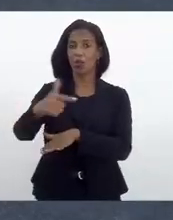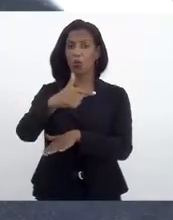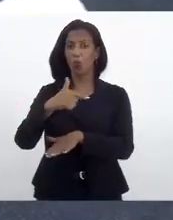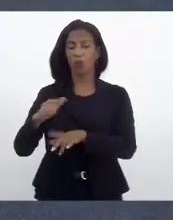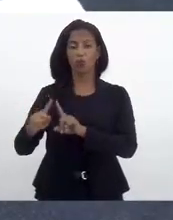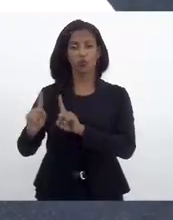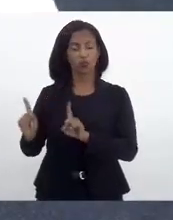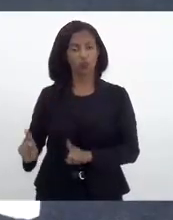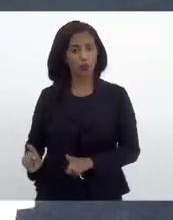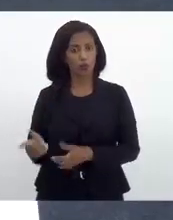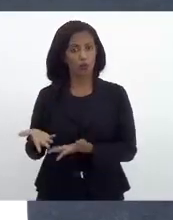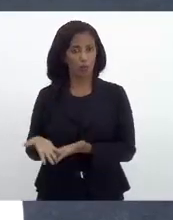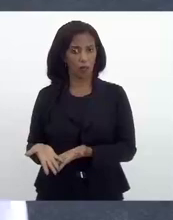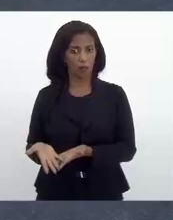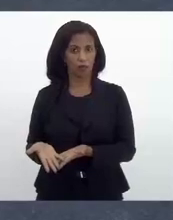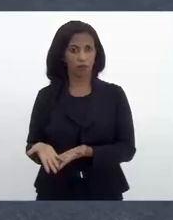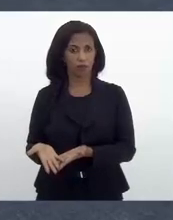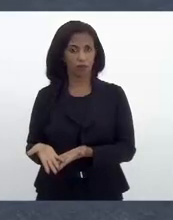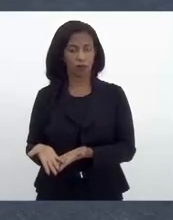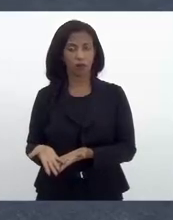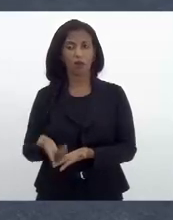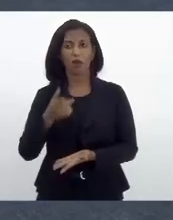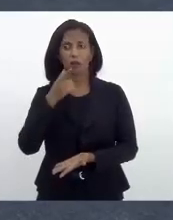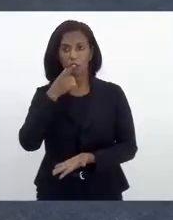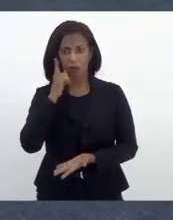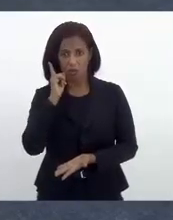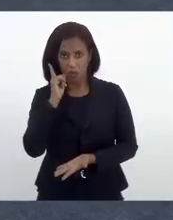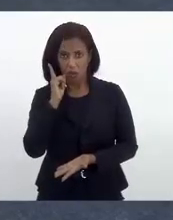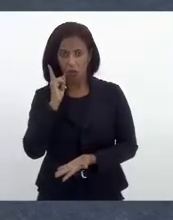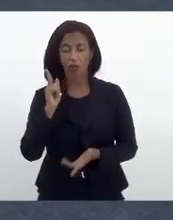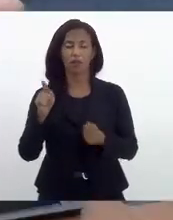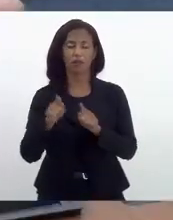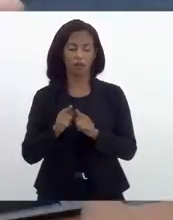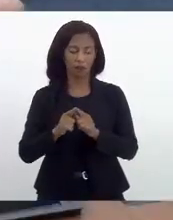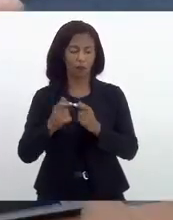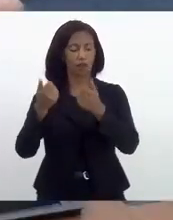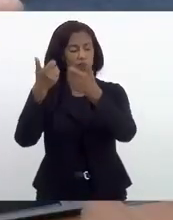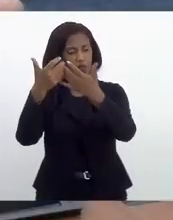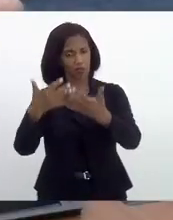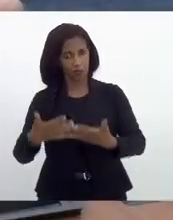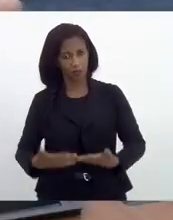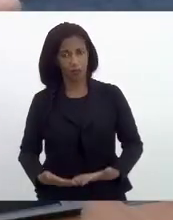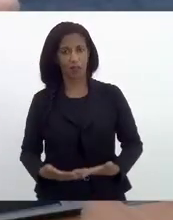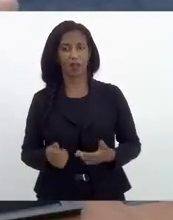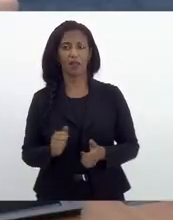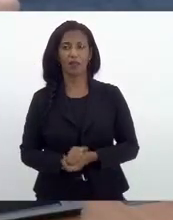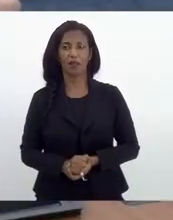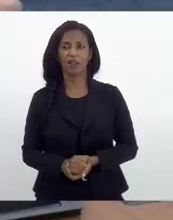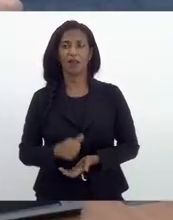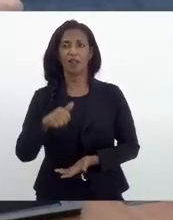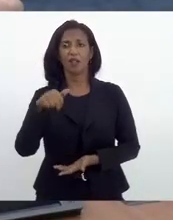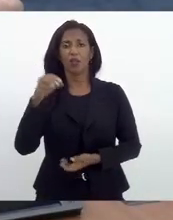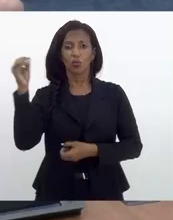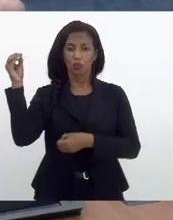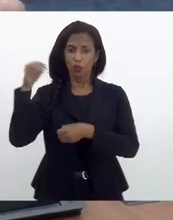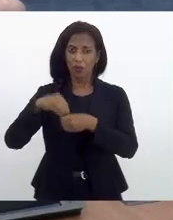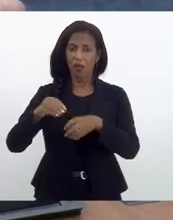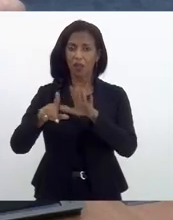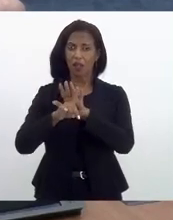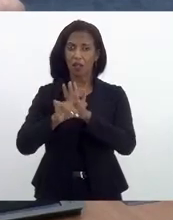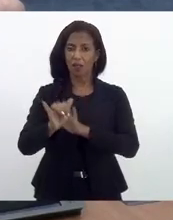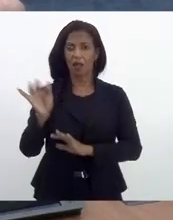funcionários que estão lá mas isso já ficou claro ontem porque quem vai quem vai ter o benefício da lei é que está na lei federal